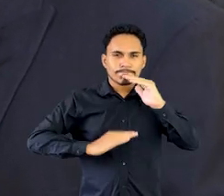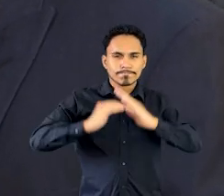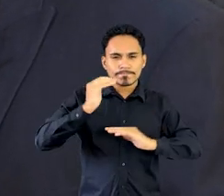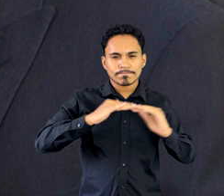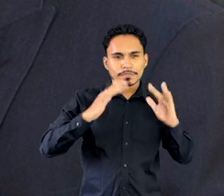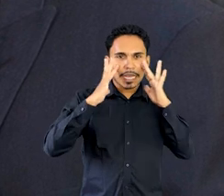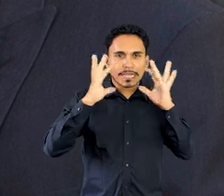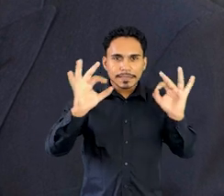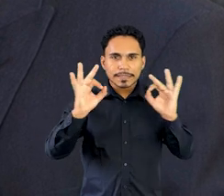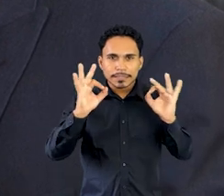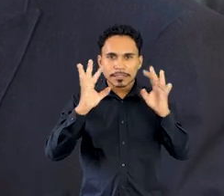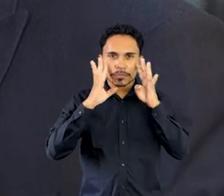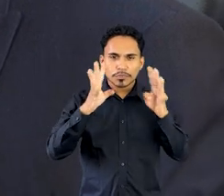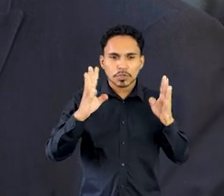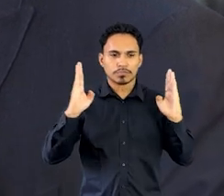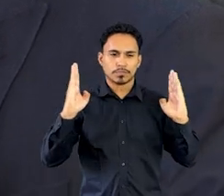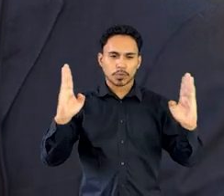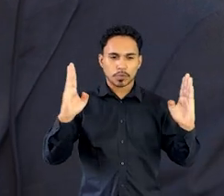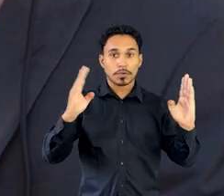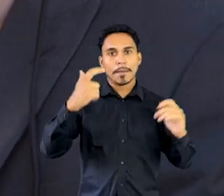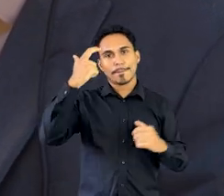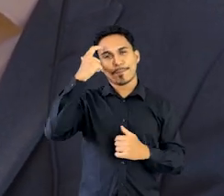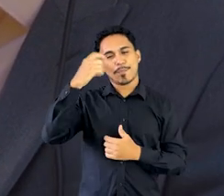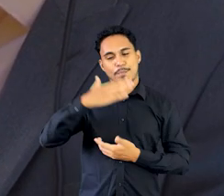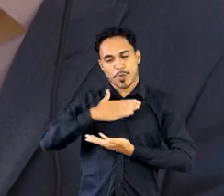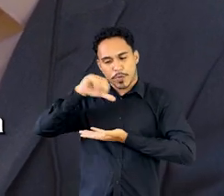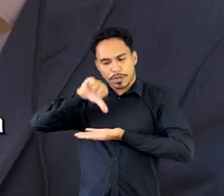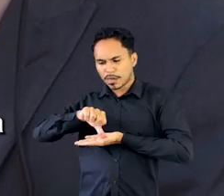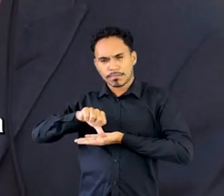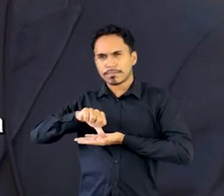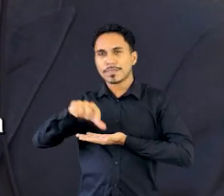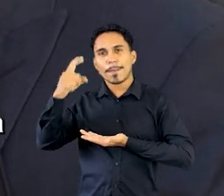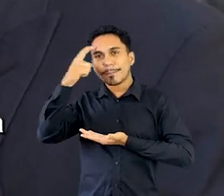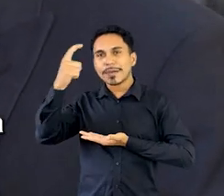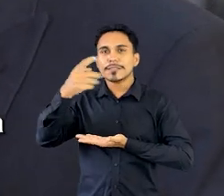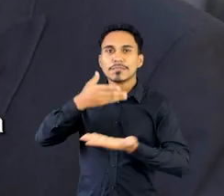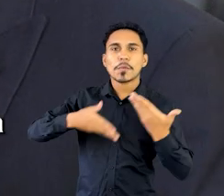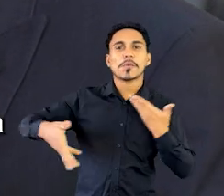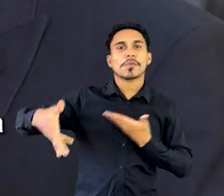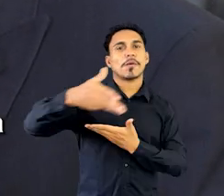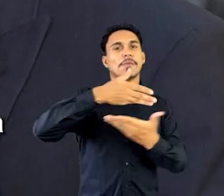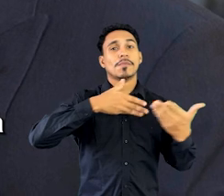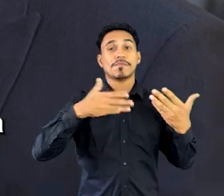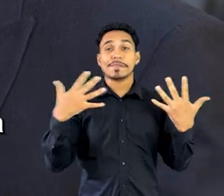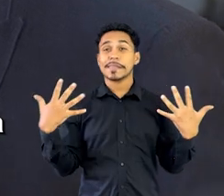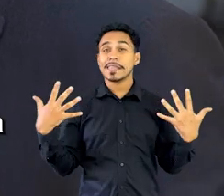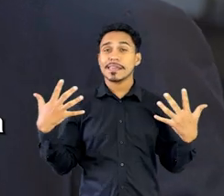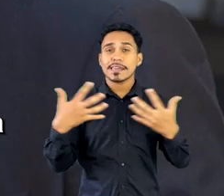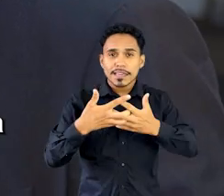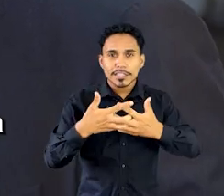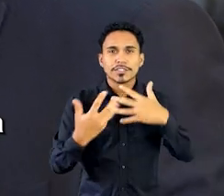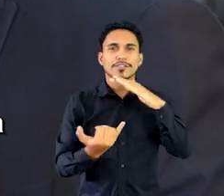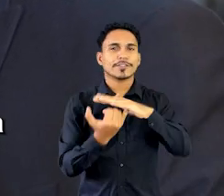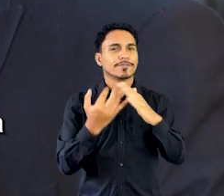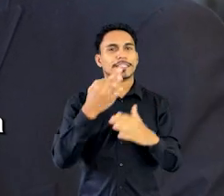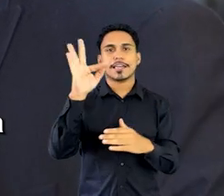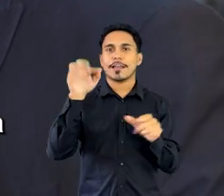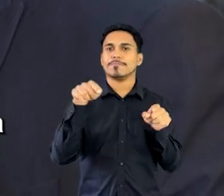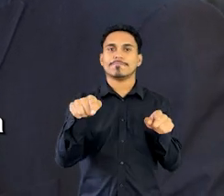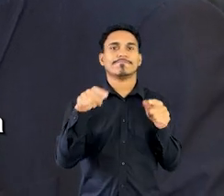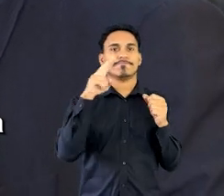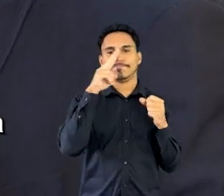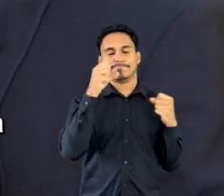atentos ao que tá acontecendo pensando não apenas no seu próprio Campos mas pensando na força do ecossistema e a força da rede para